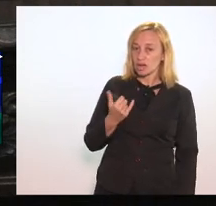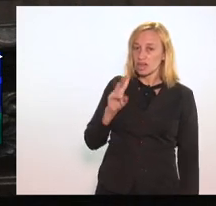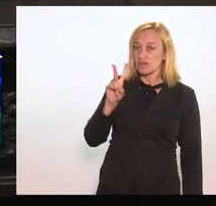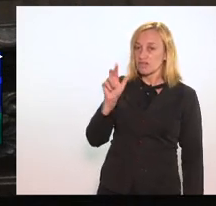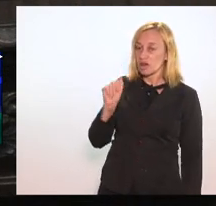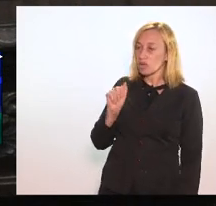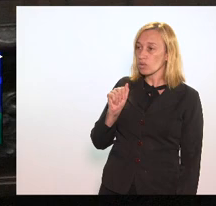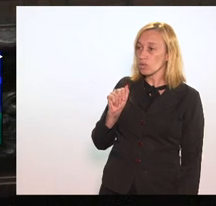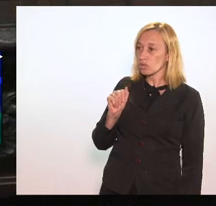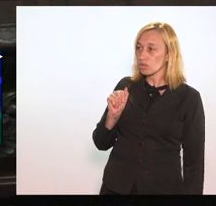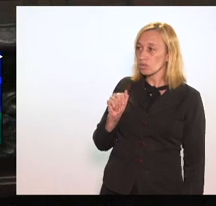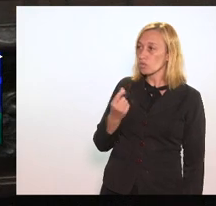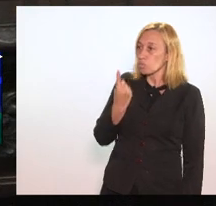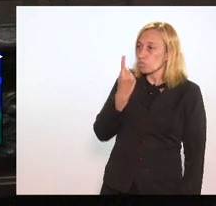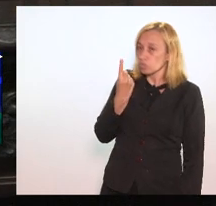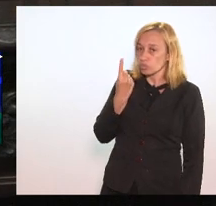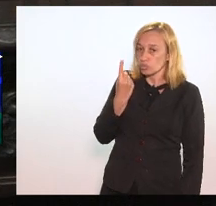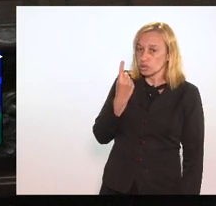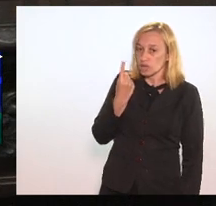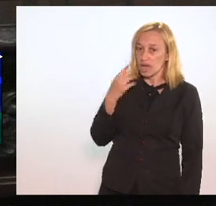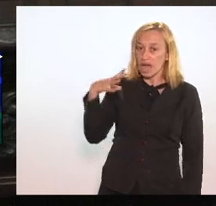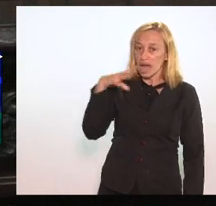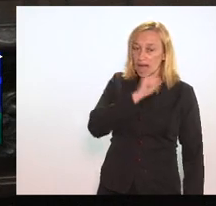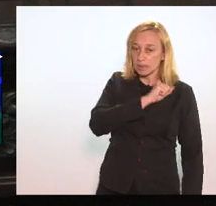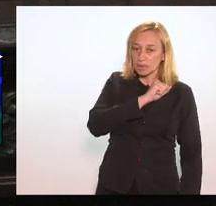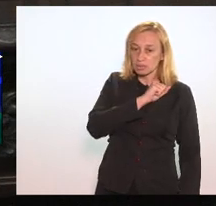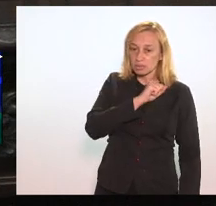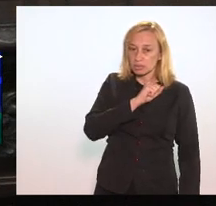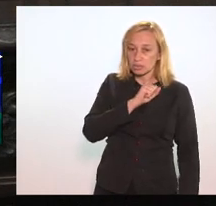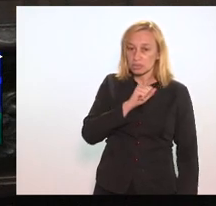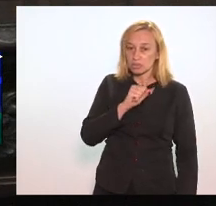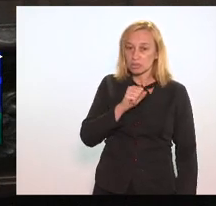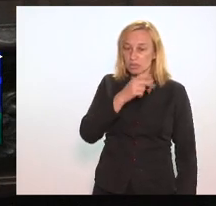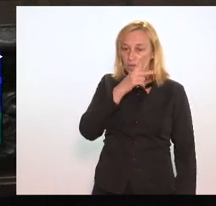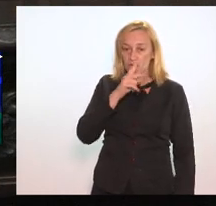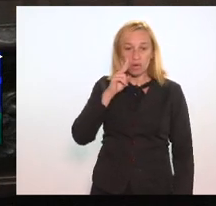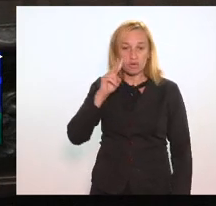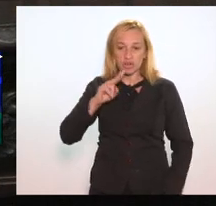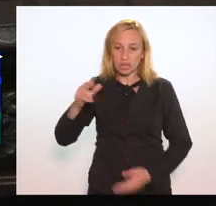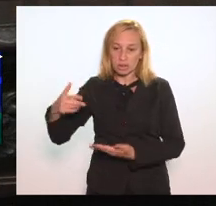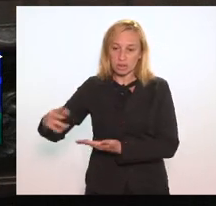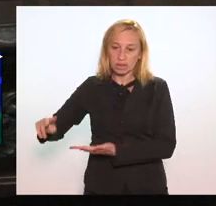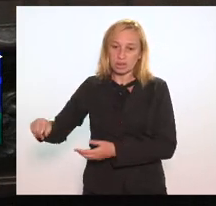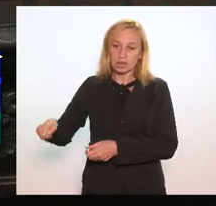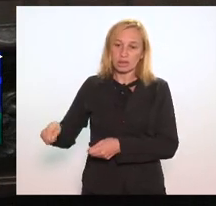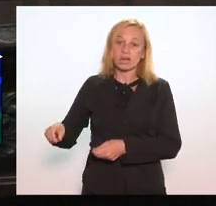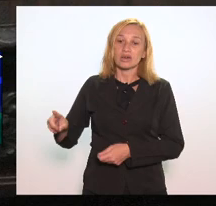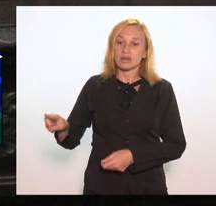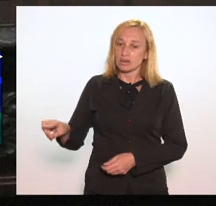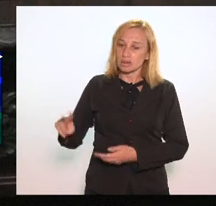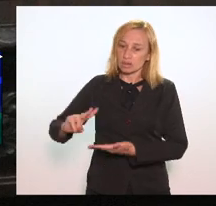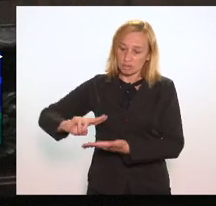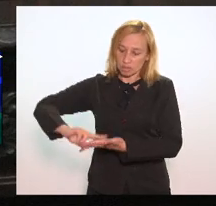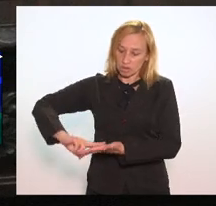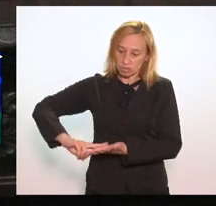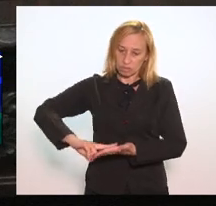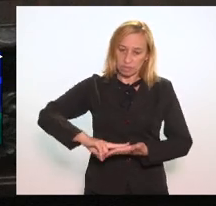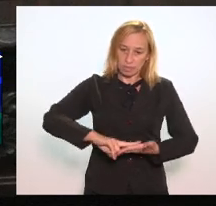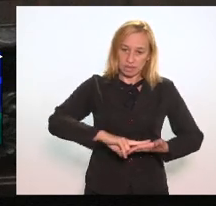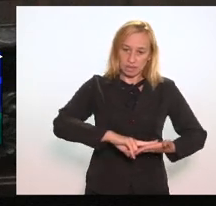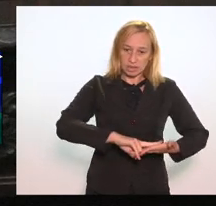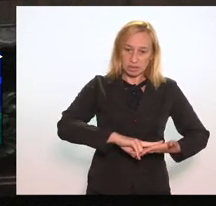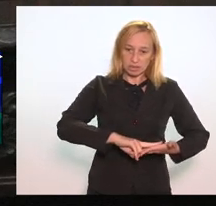e passou a pessoa dentro de um saco preto e essa realidade que nós estamos